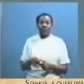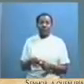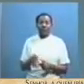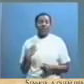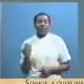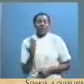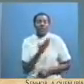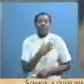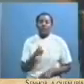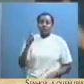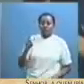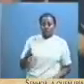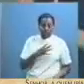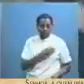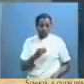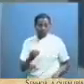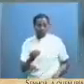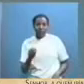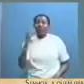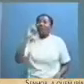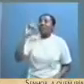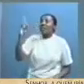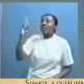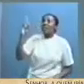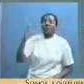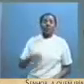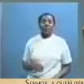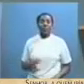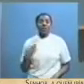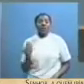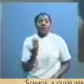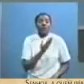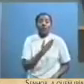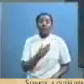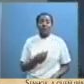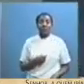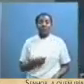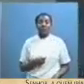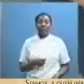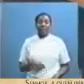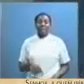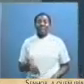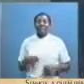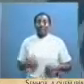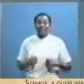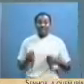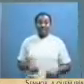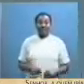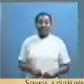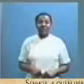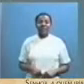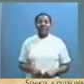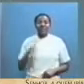não tem outra saída, não existe. Não existe terapia, não existe nada. Não existe política de redução de danos. Não é